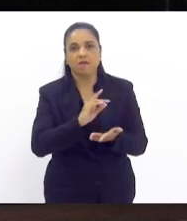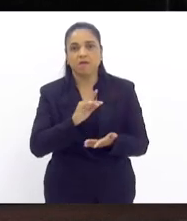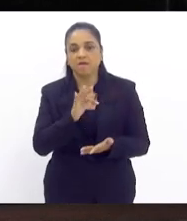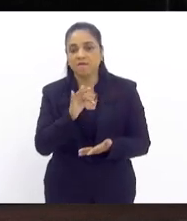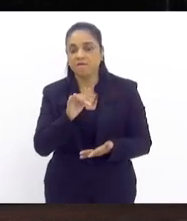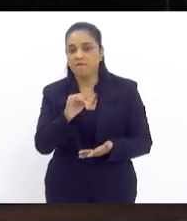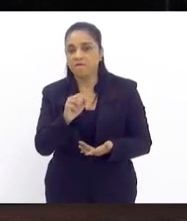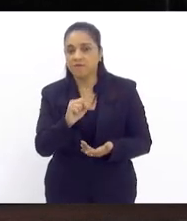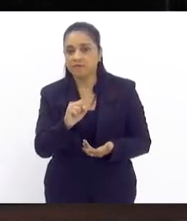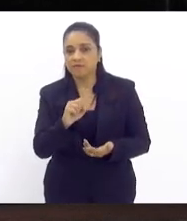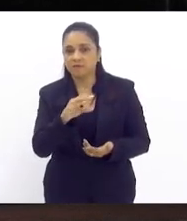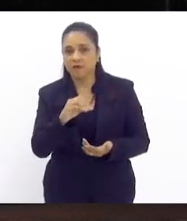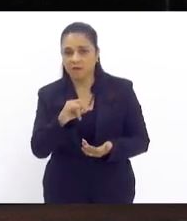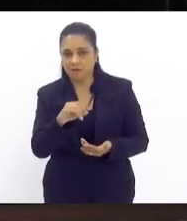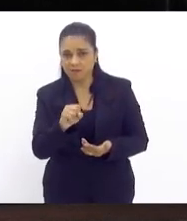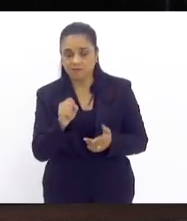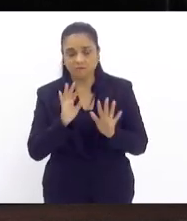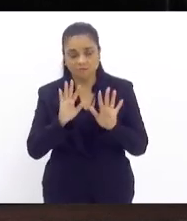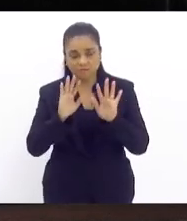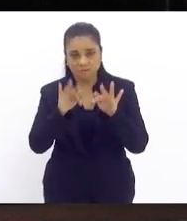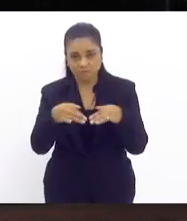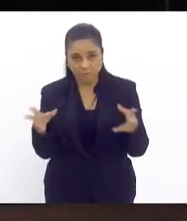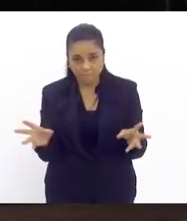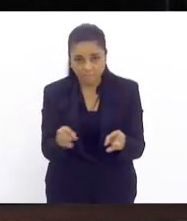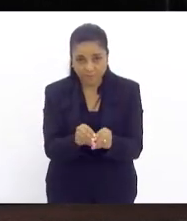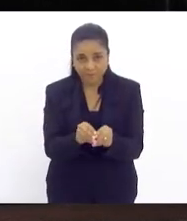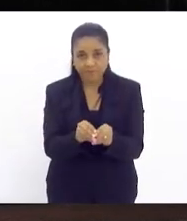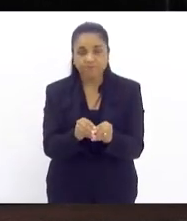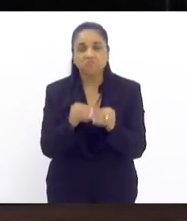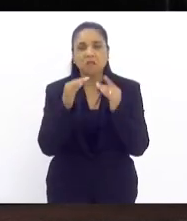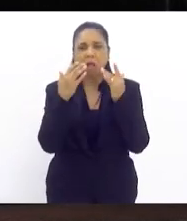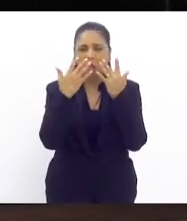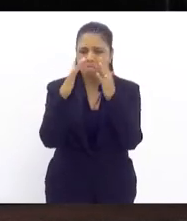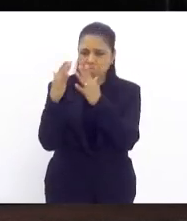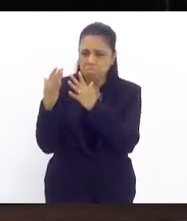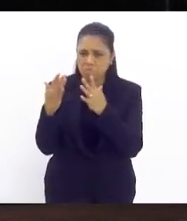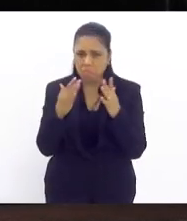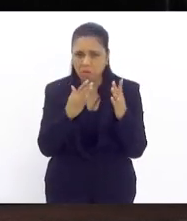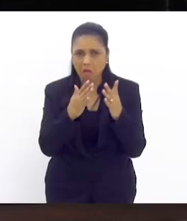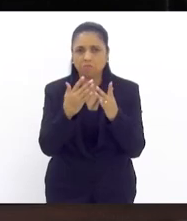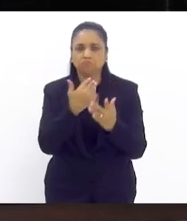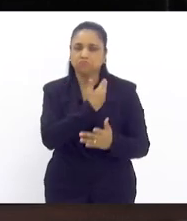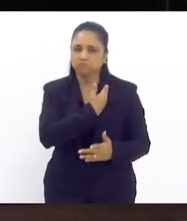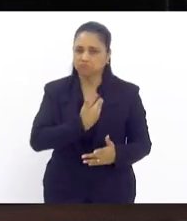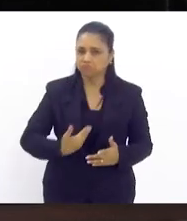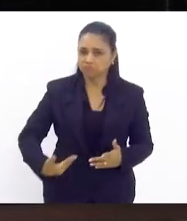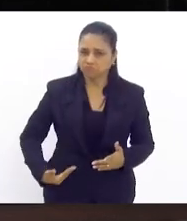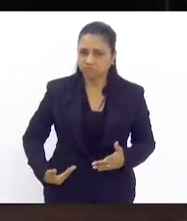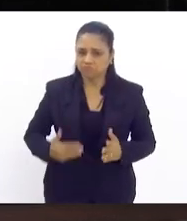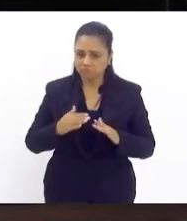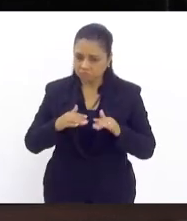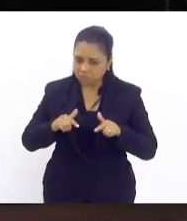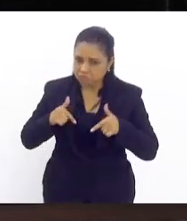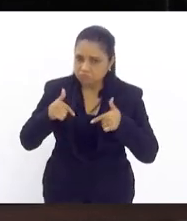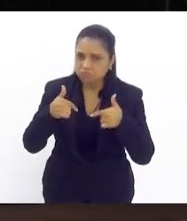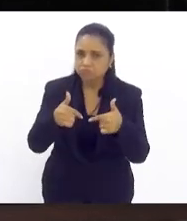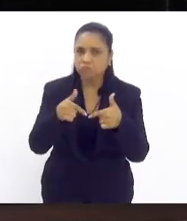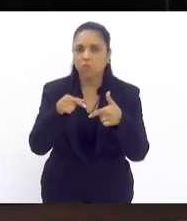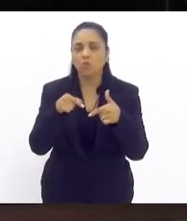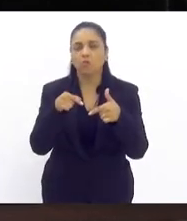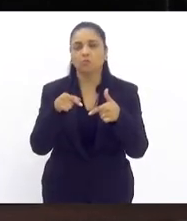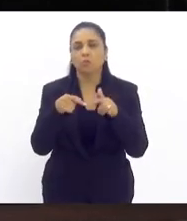E apenas para terminar, né, dizer que a gente aplaude a iniciativa do governo quando fala aqui